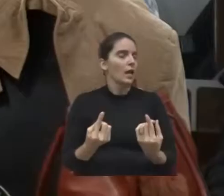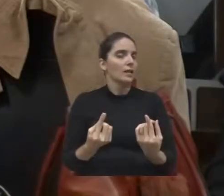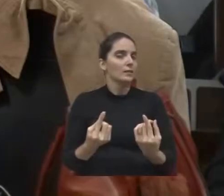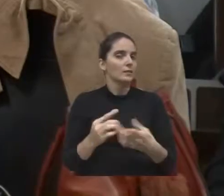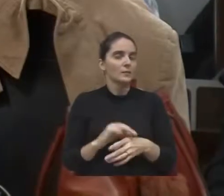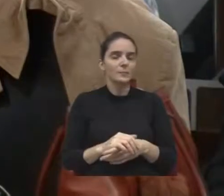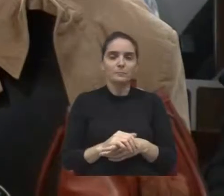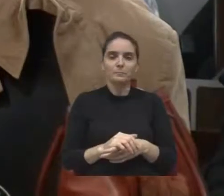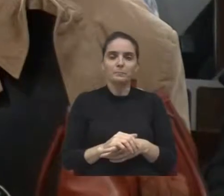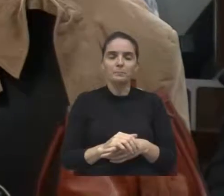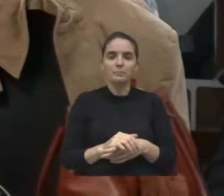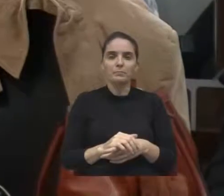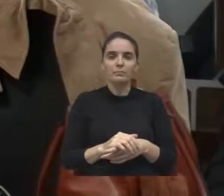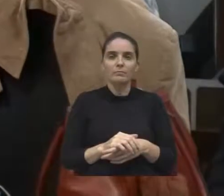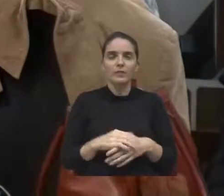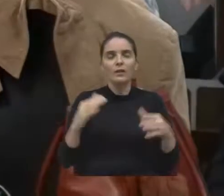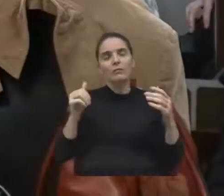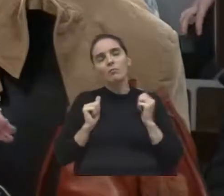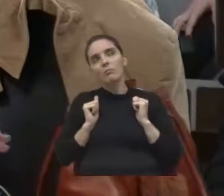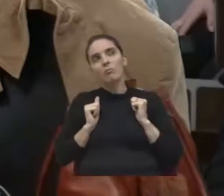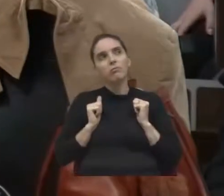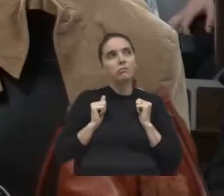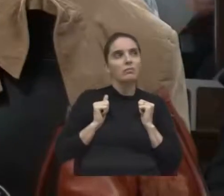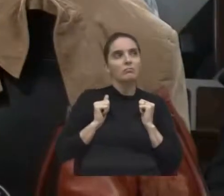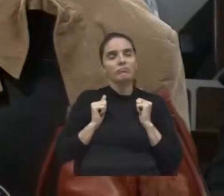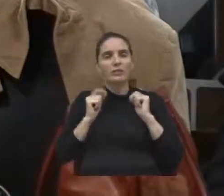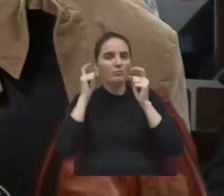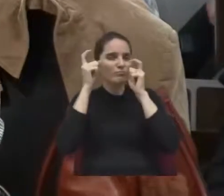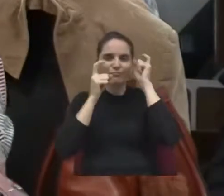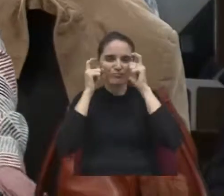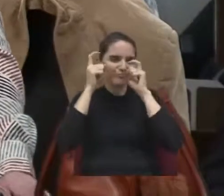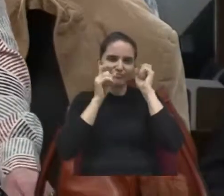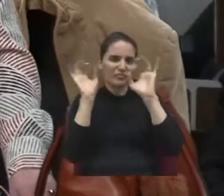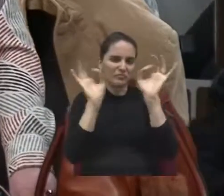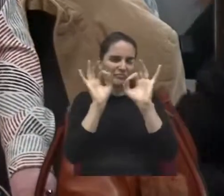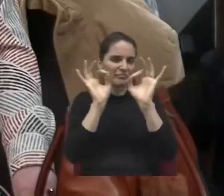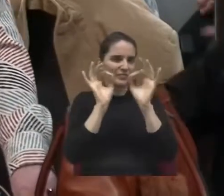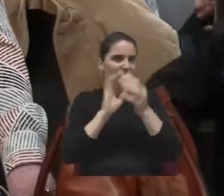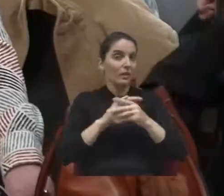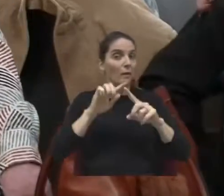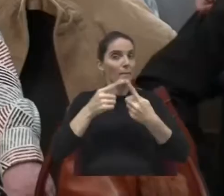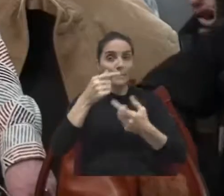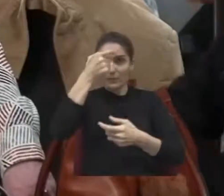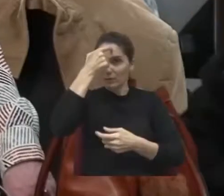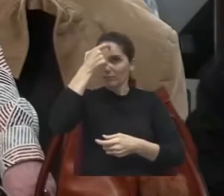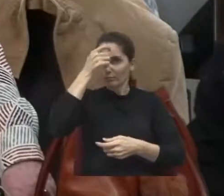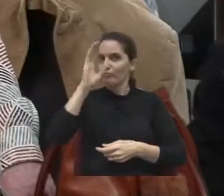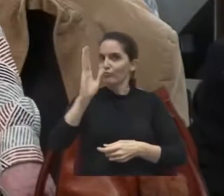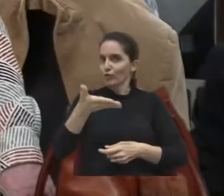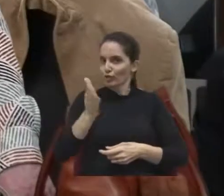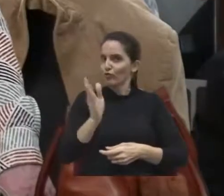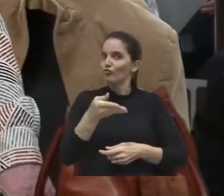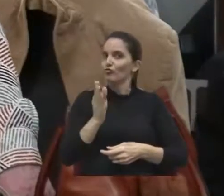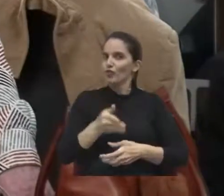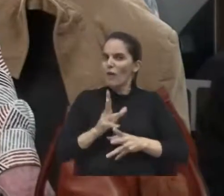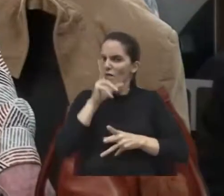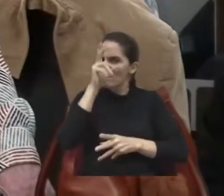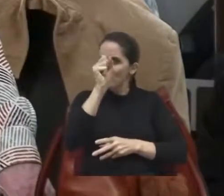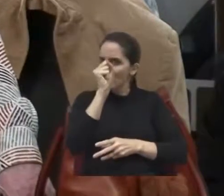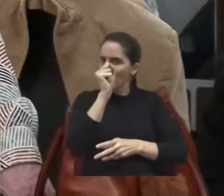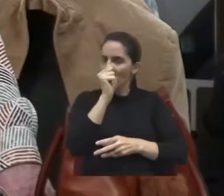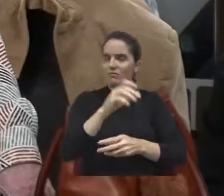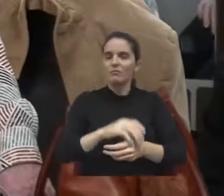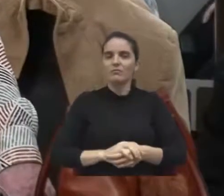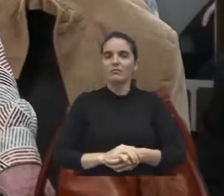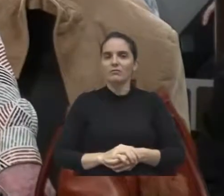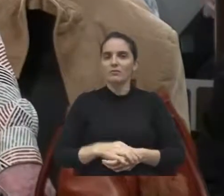A zona de conforto, a gente não se preocupa, mas essa consciência ela já tá muito forte, principalmente em redes de